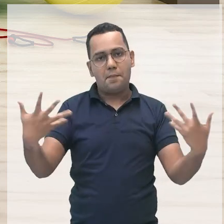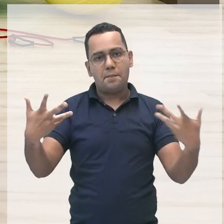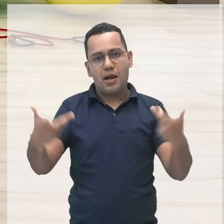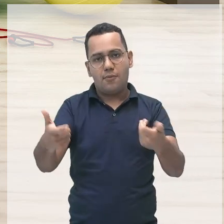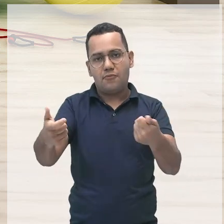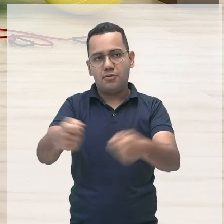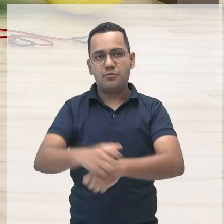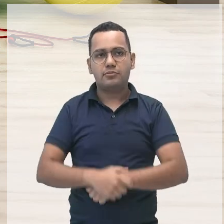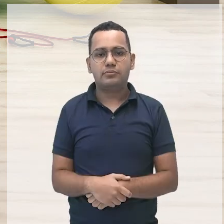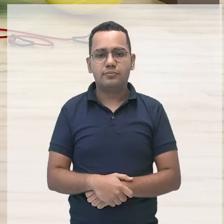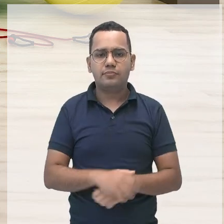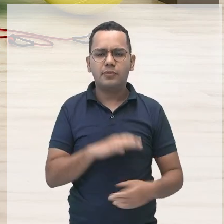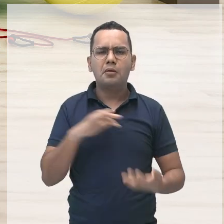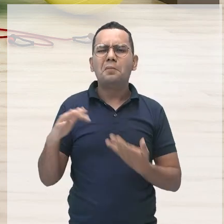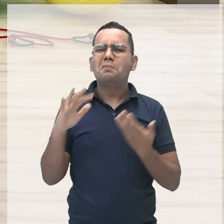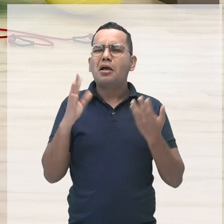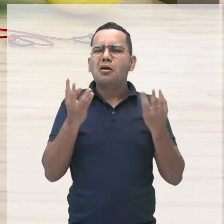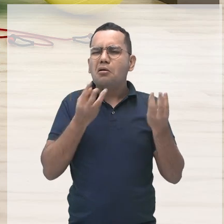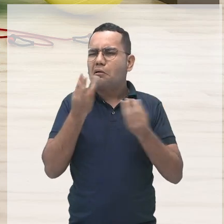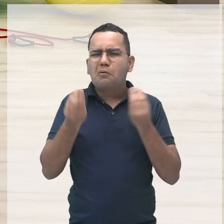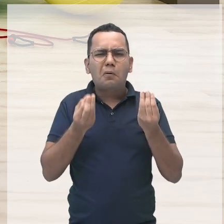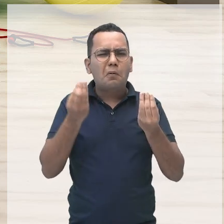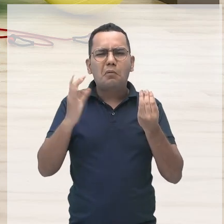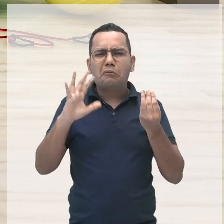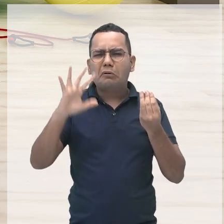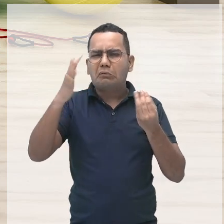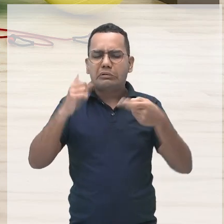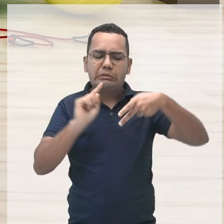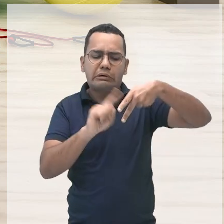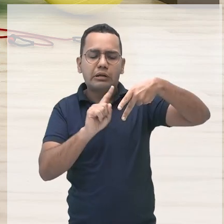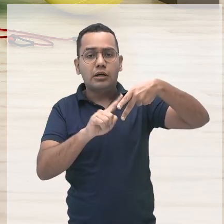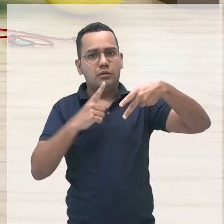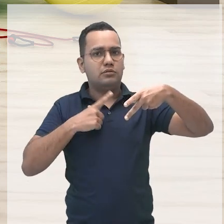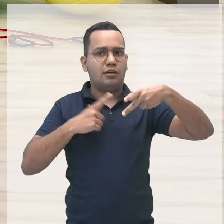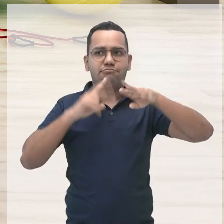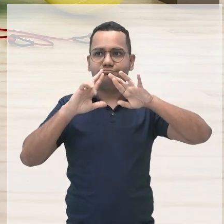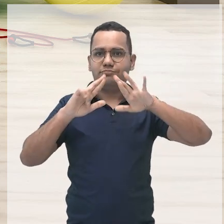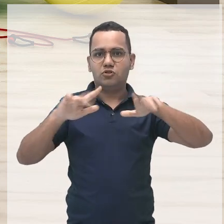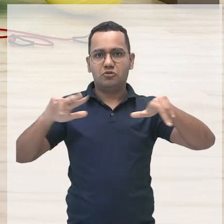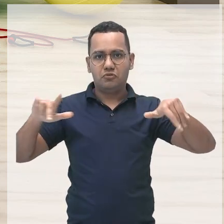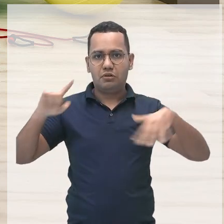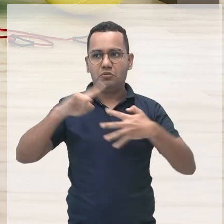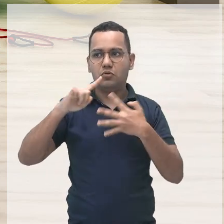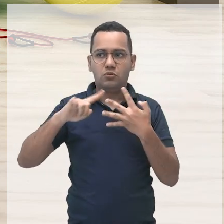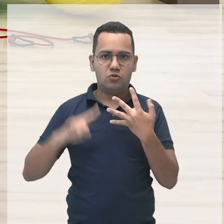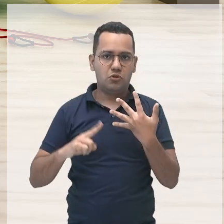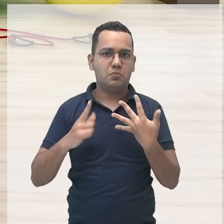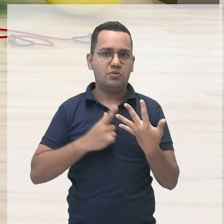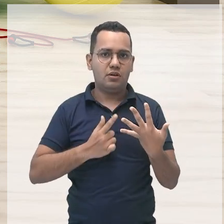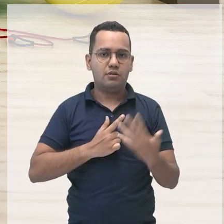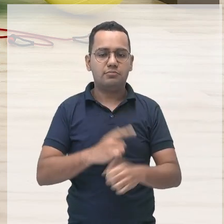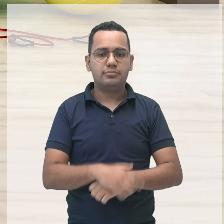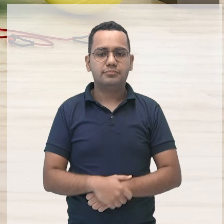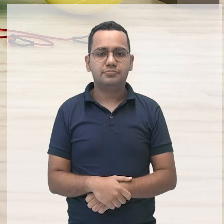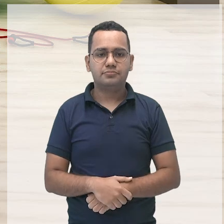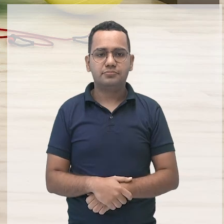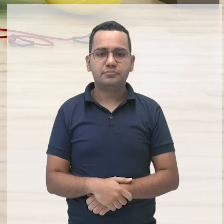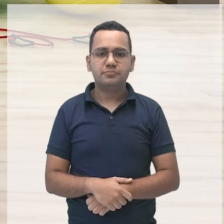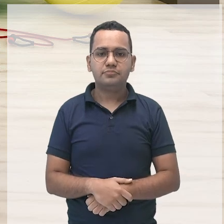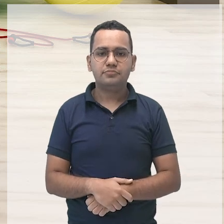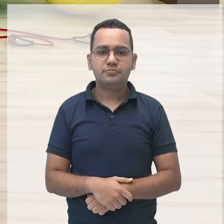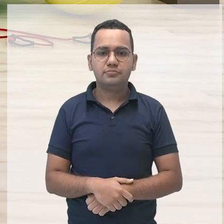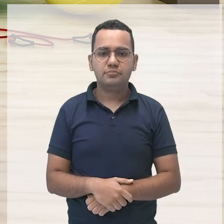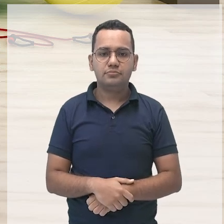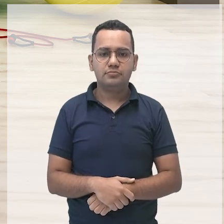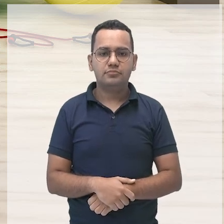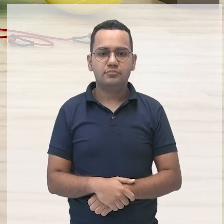da panturrilha, professora? Qual é o exercício? Existem inúmeros exercícios que a gente pode fazer. Mas um fácil que você pode fazer aí onde